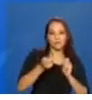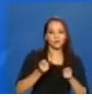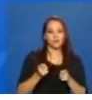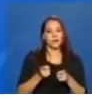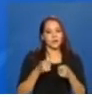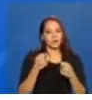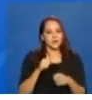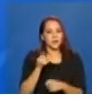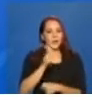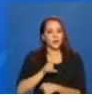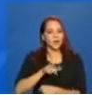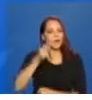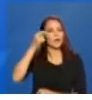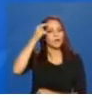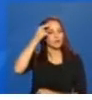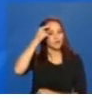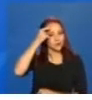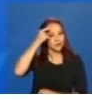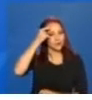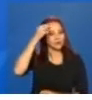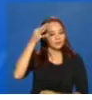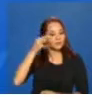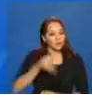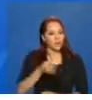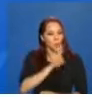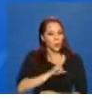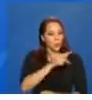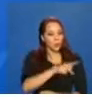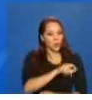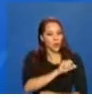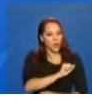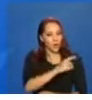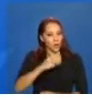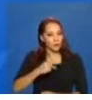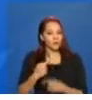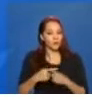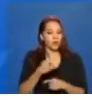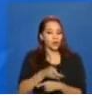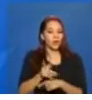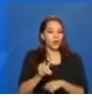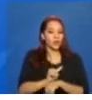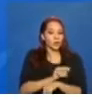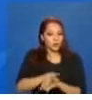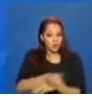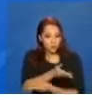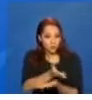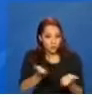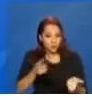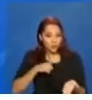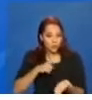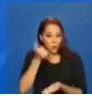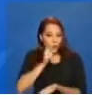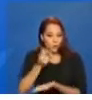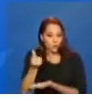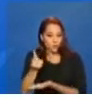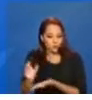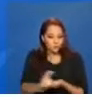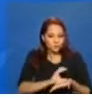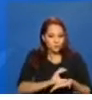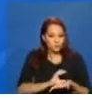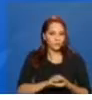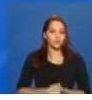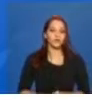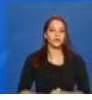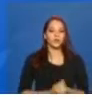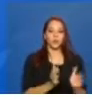muita consciência o aplicativo, é um meio que vocês têm para conseguir esse recurso. No